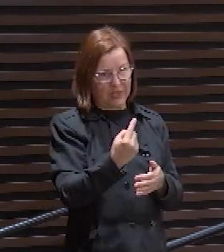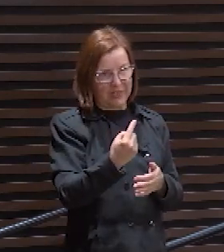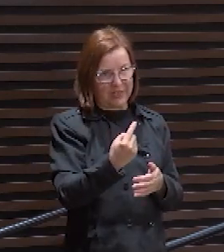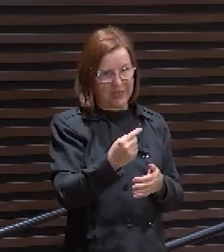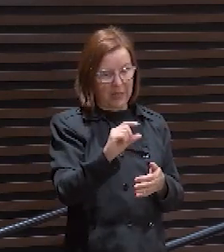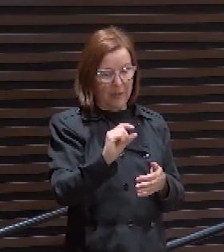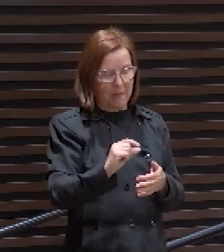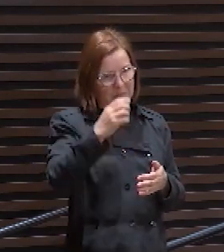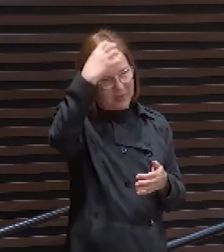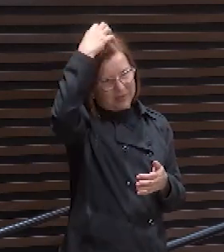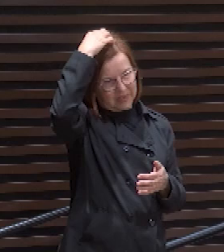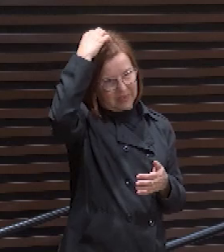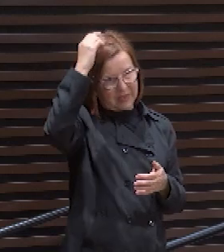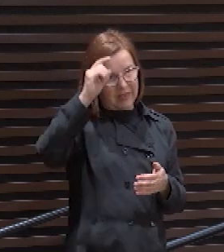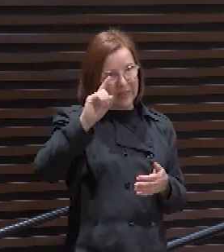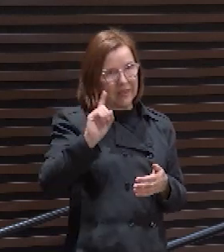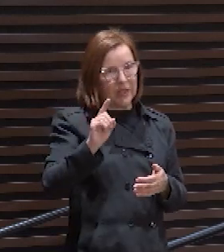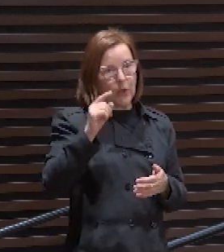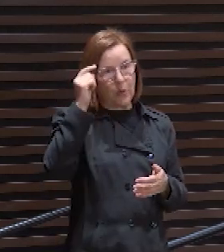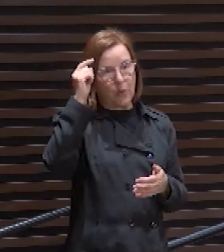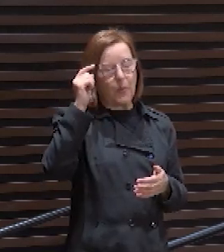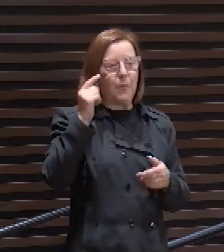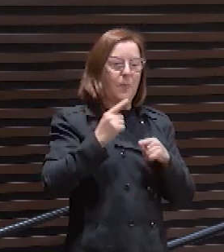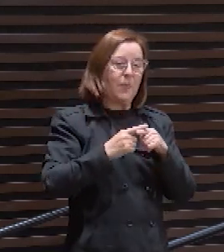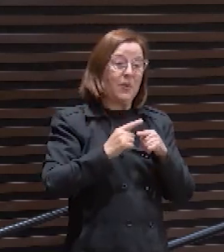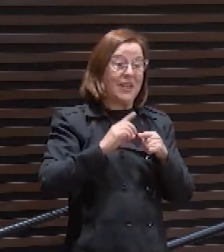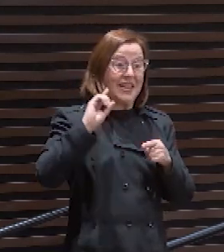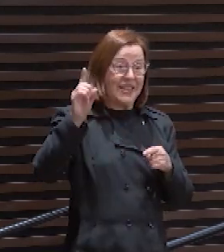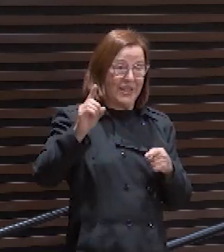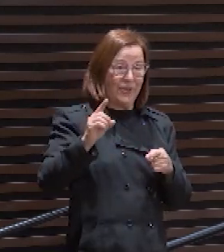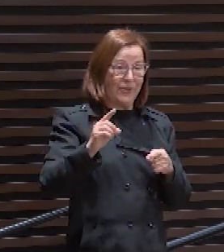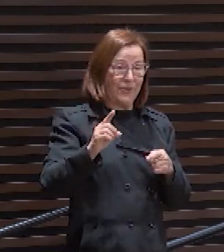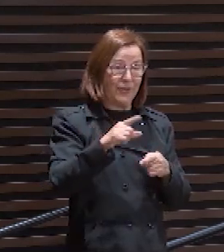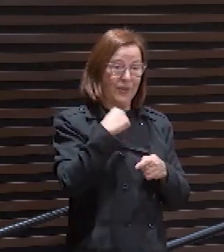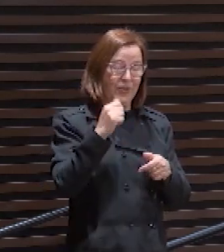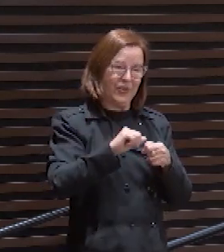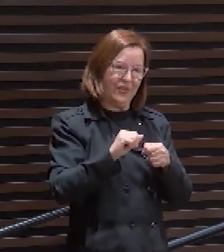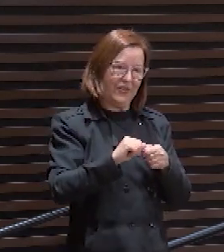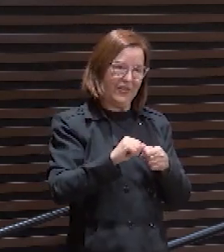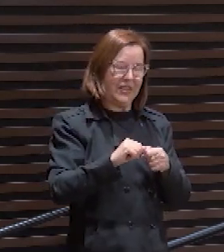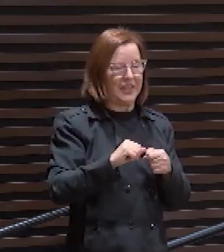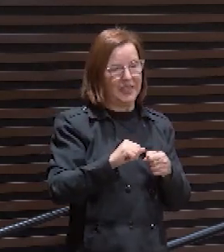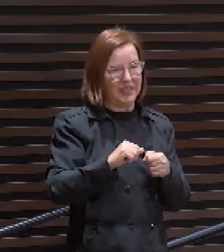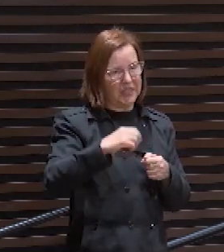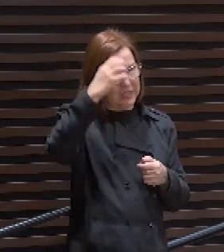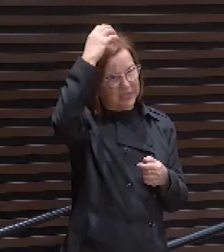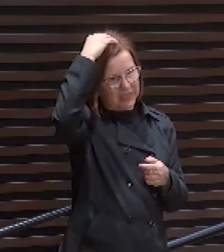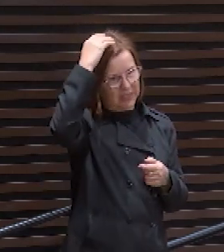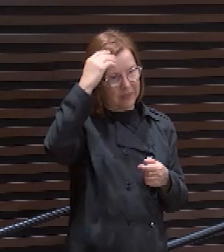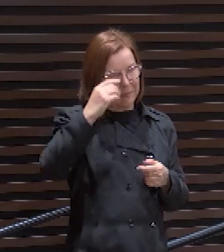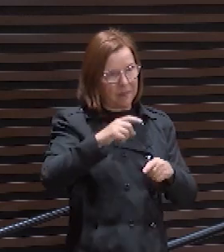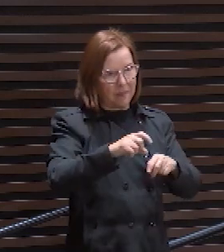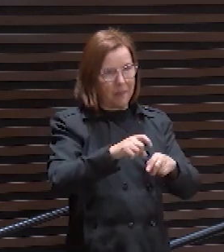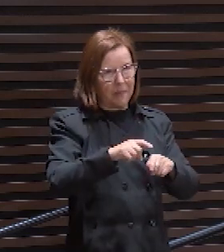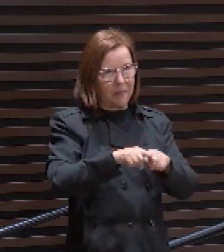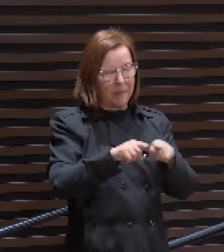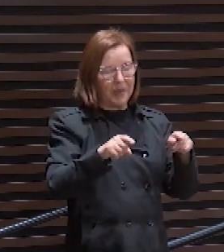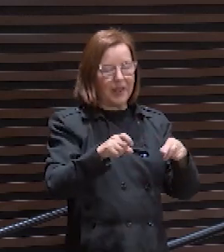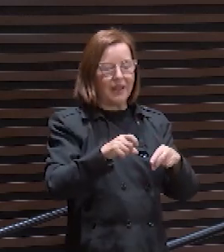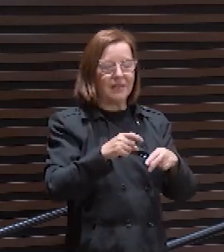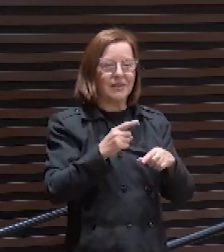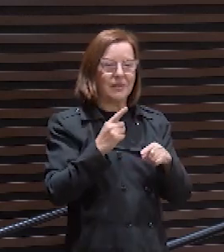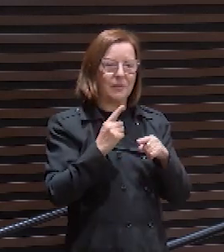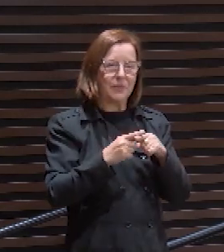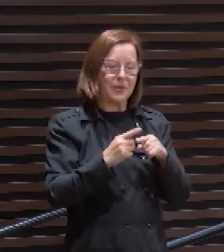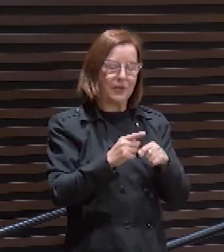Não porque Deus nos instituiu como reis, mas porque o nosso coração é tão soberbo que nós nos comportamos e